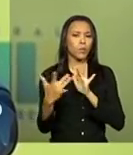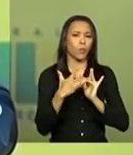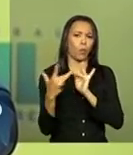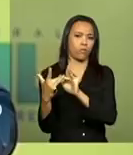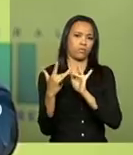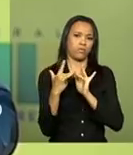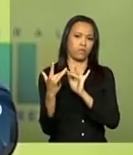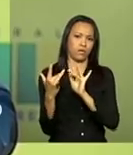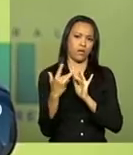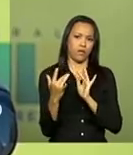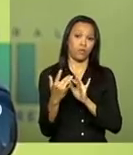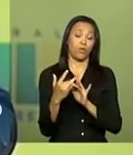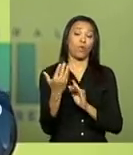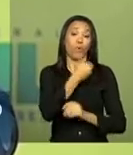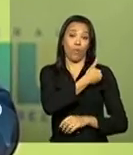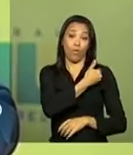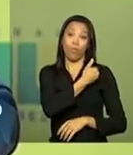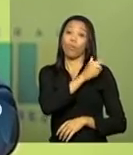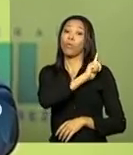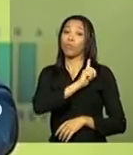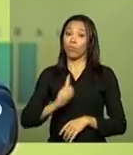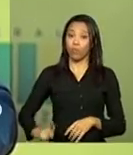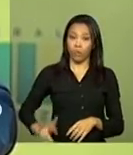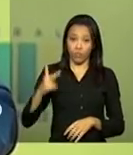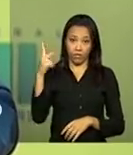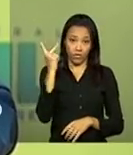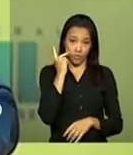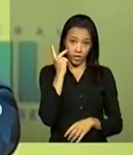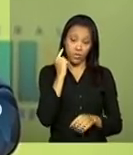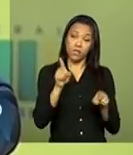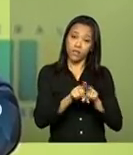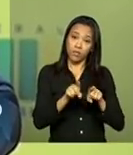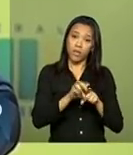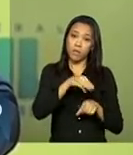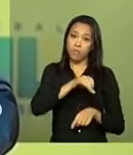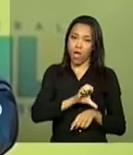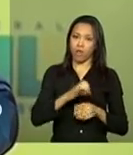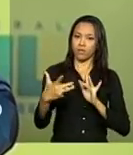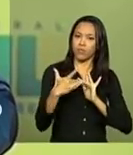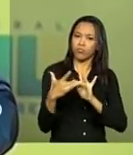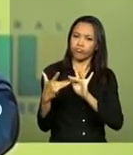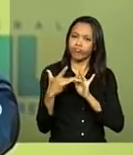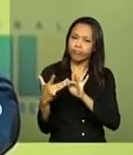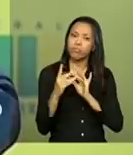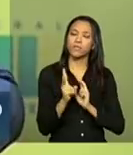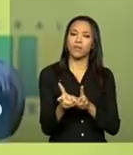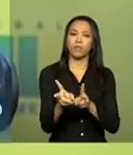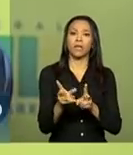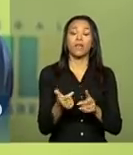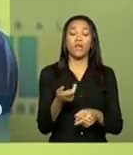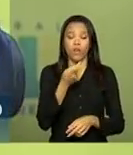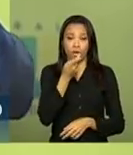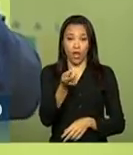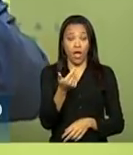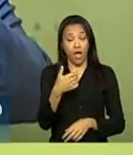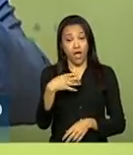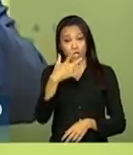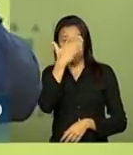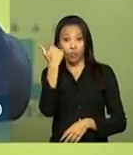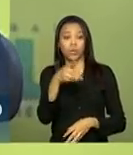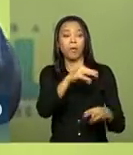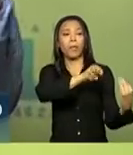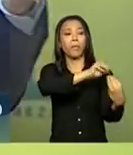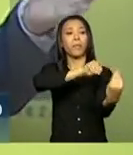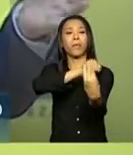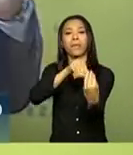grande com o governo do Ceará e o Ministério da Educação. E eu sempre dizia, inclusive, e as pessoas achavam engraçado